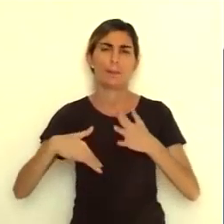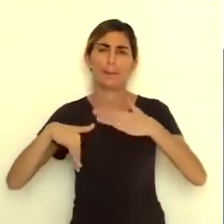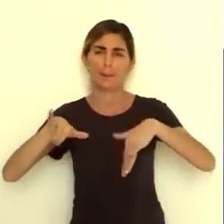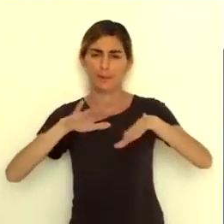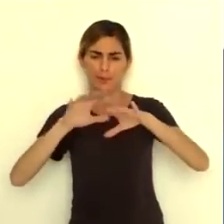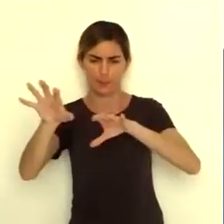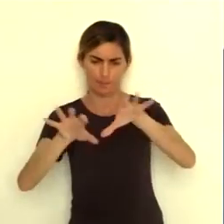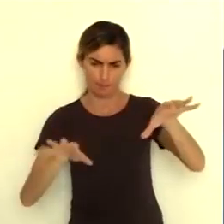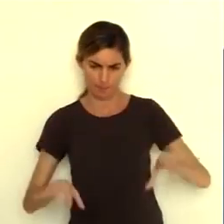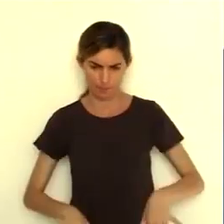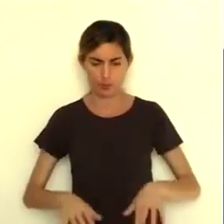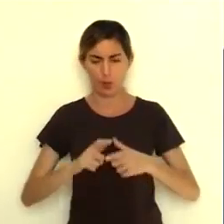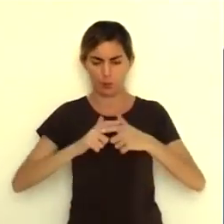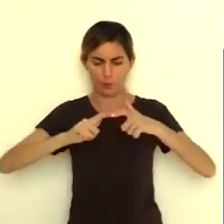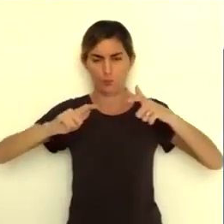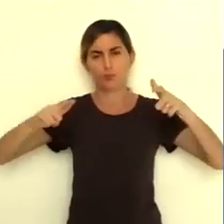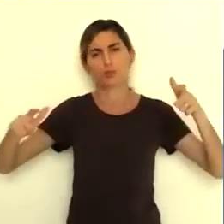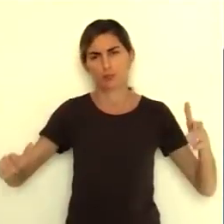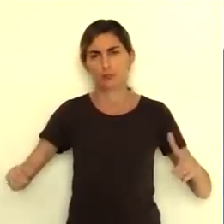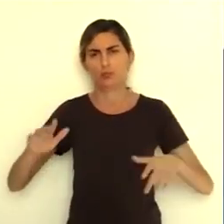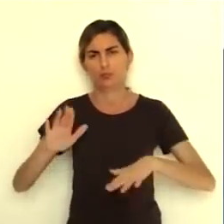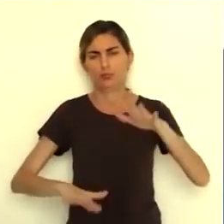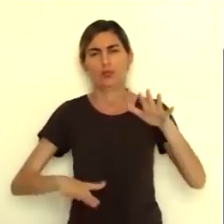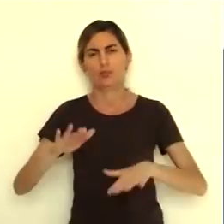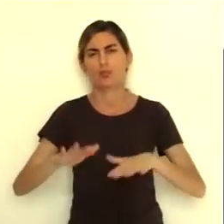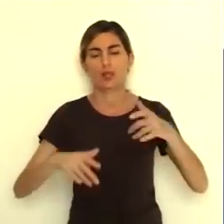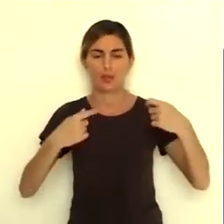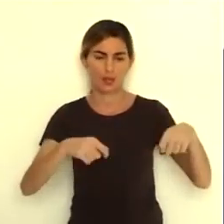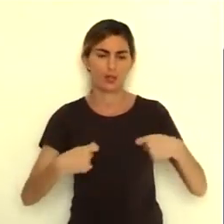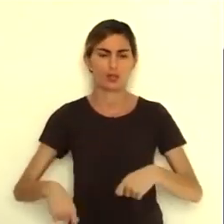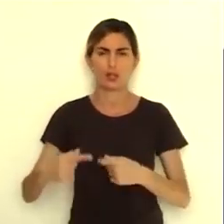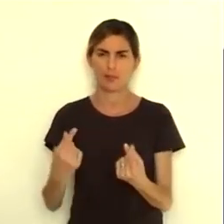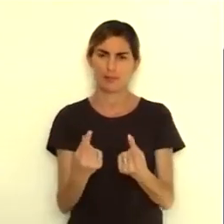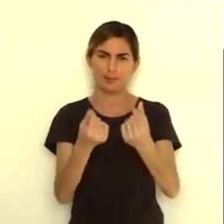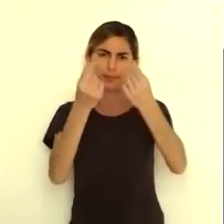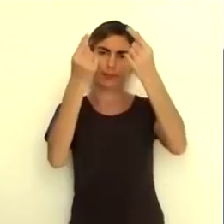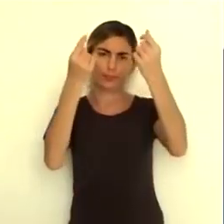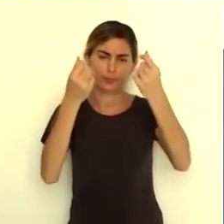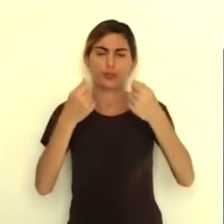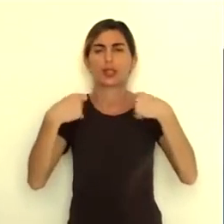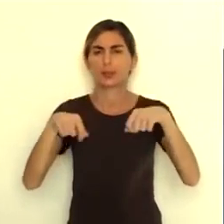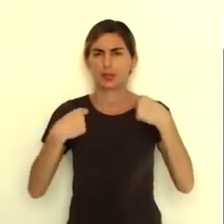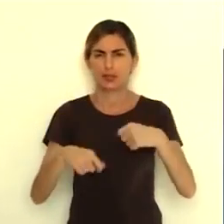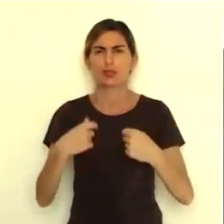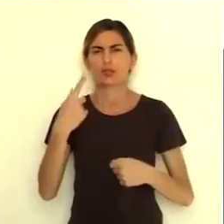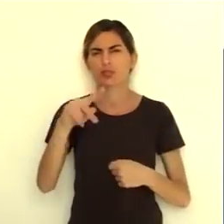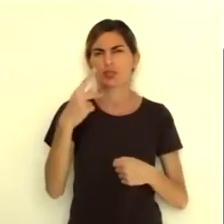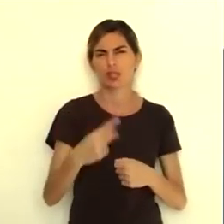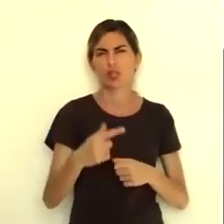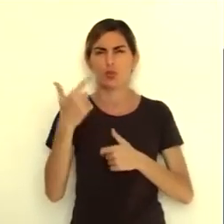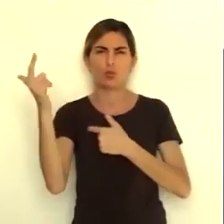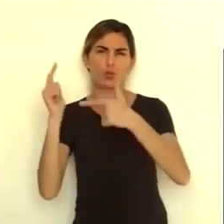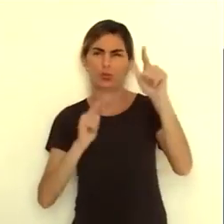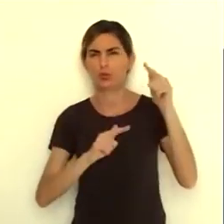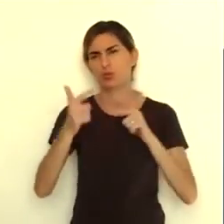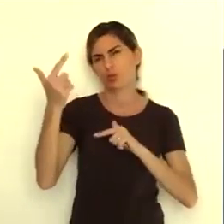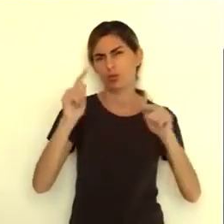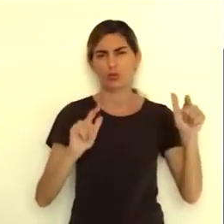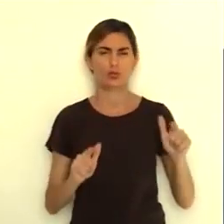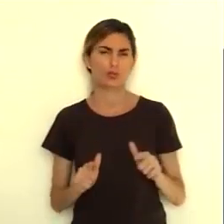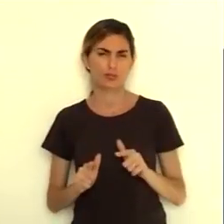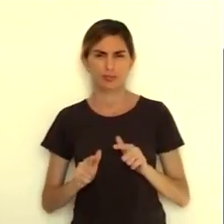essa diversificação territorial ela foi aumentando na medida que as necessidades econômicas foram demandando deles